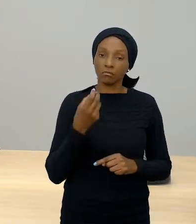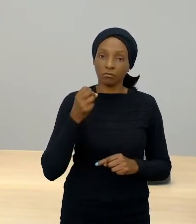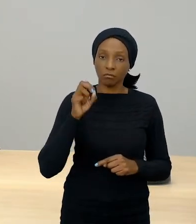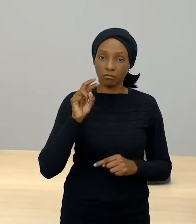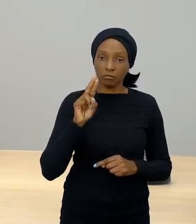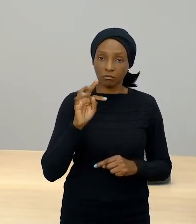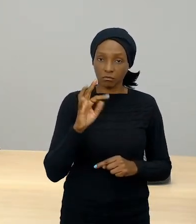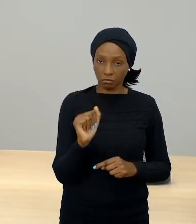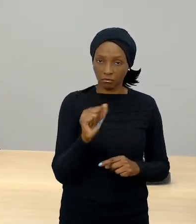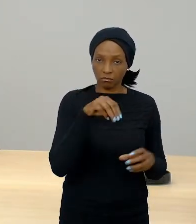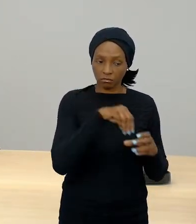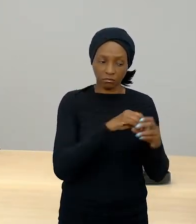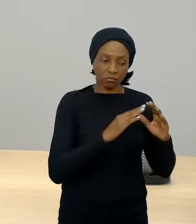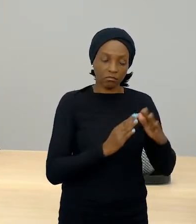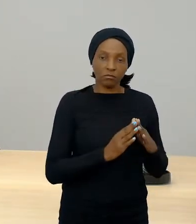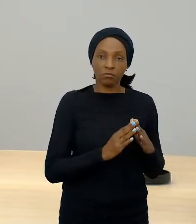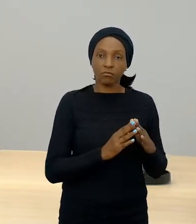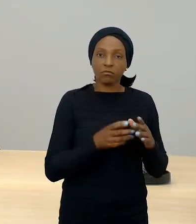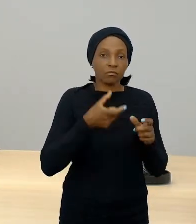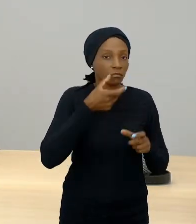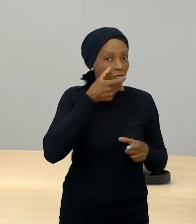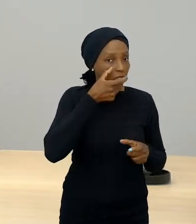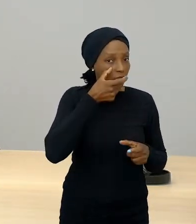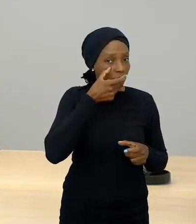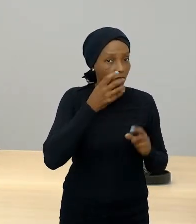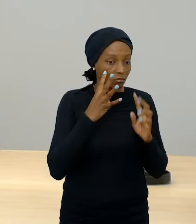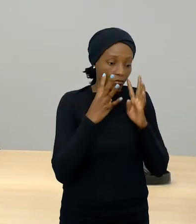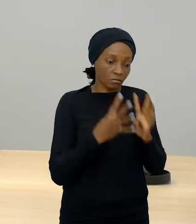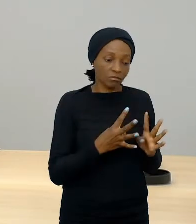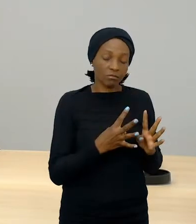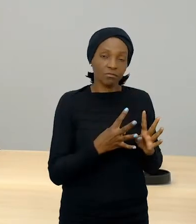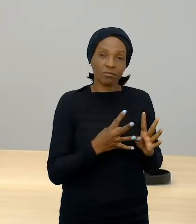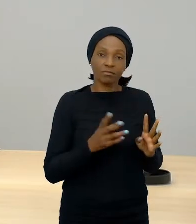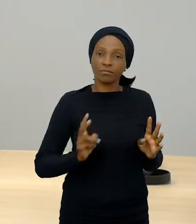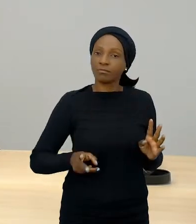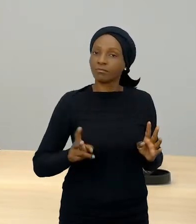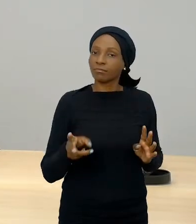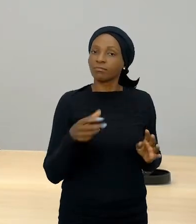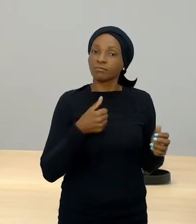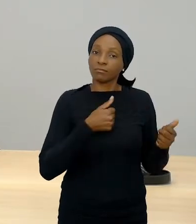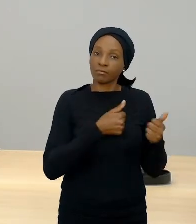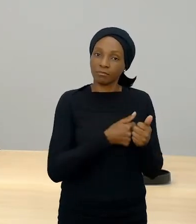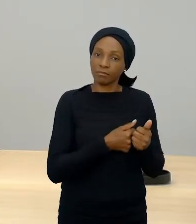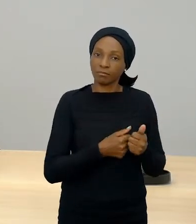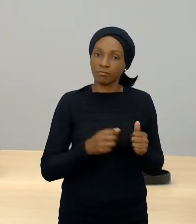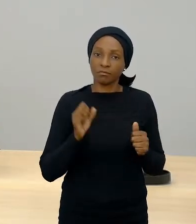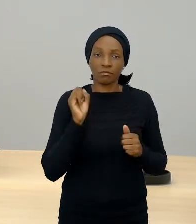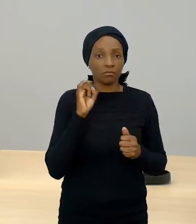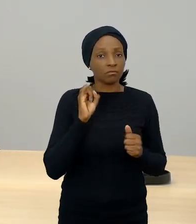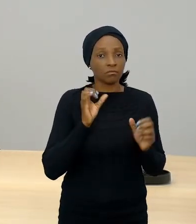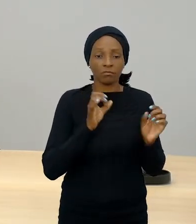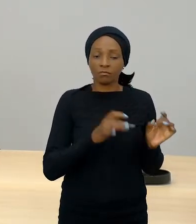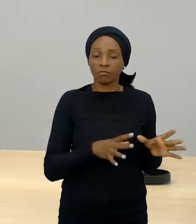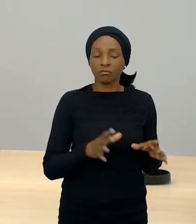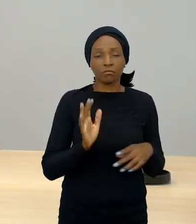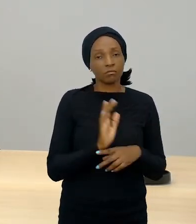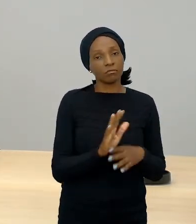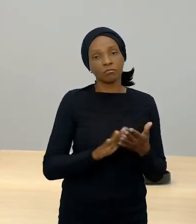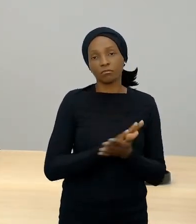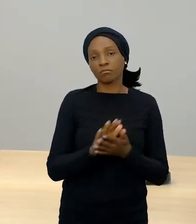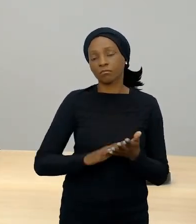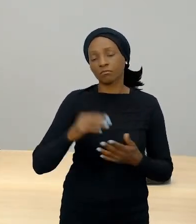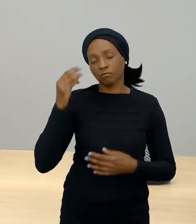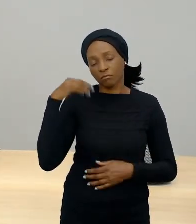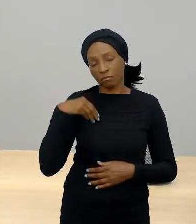caseira, esteja perto, sabe? Fique de olho. Se você largar, não vai funcionar, você vai